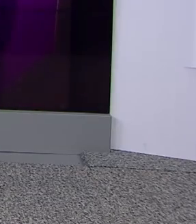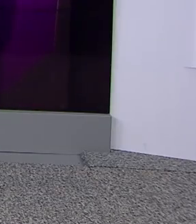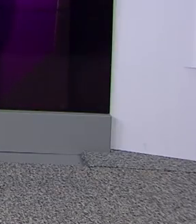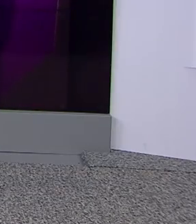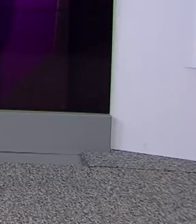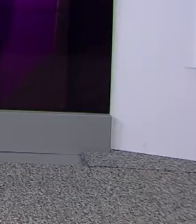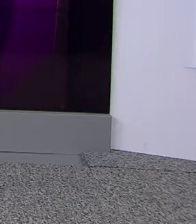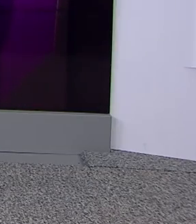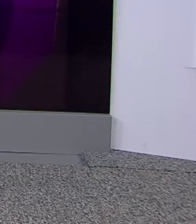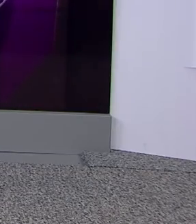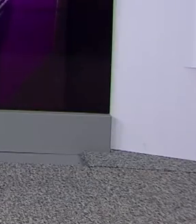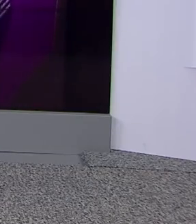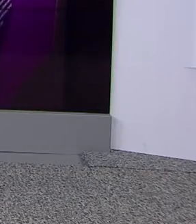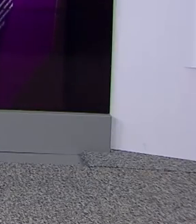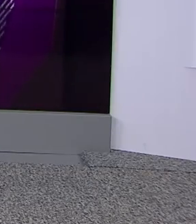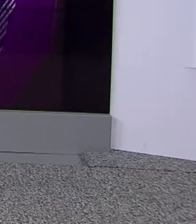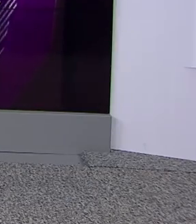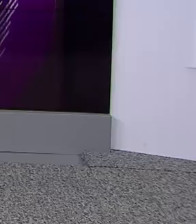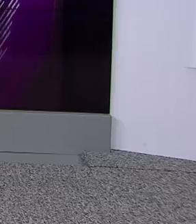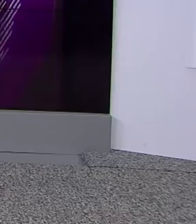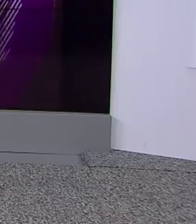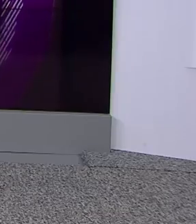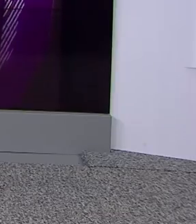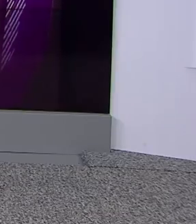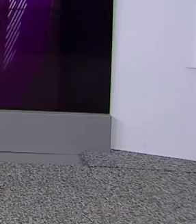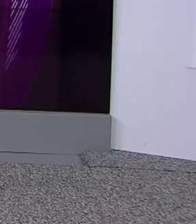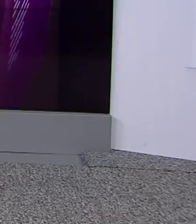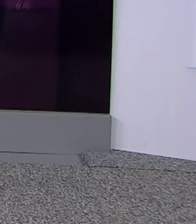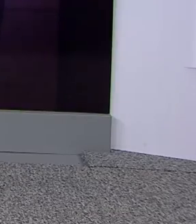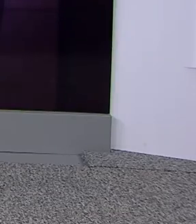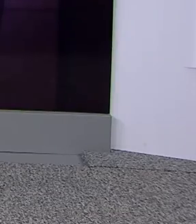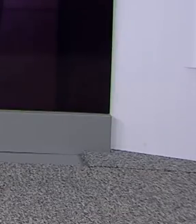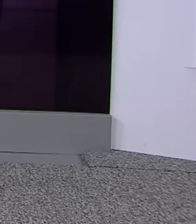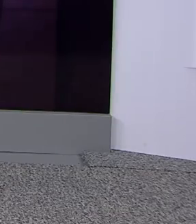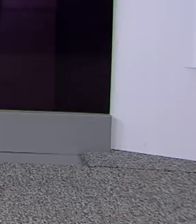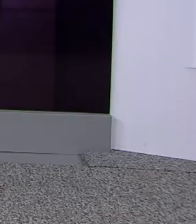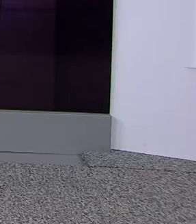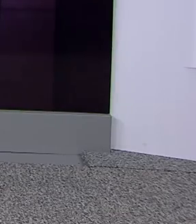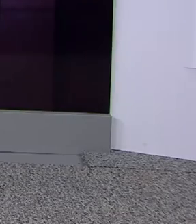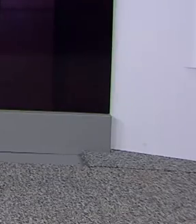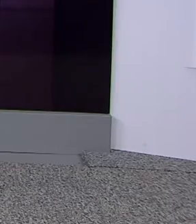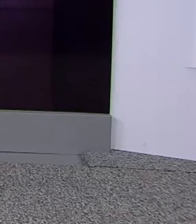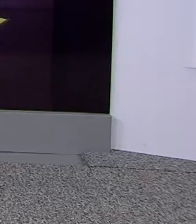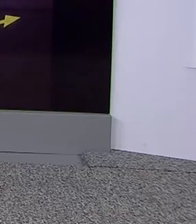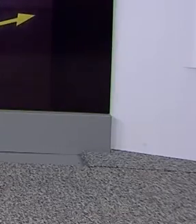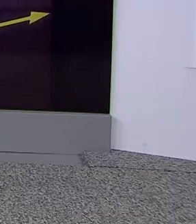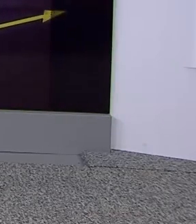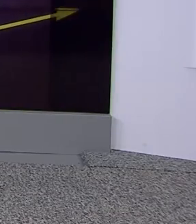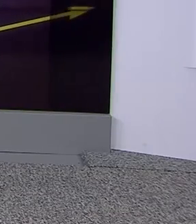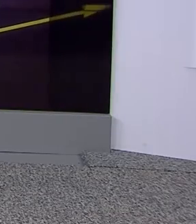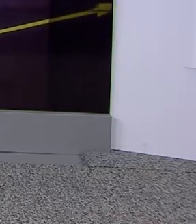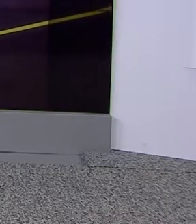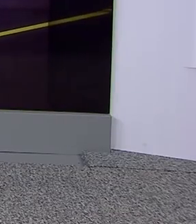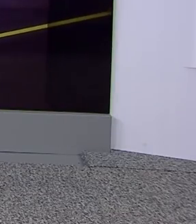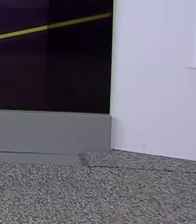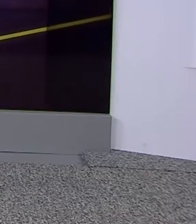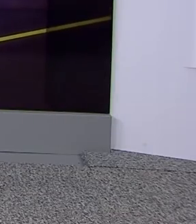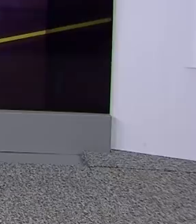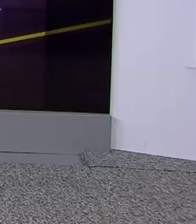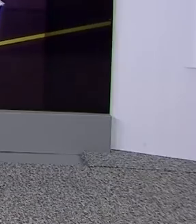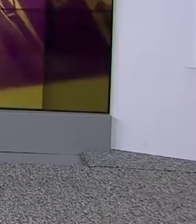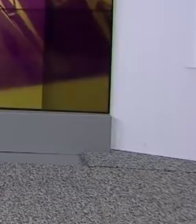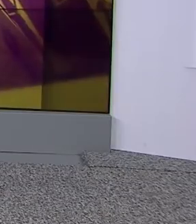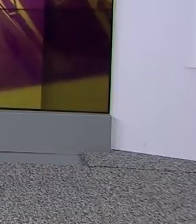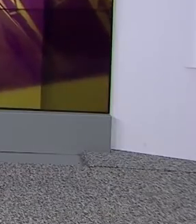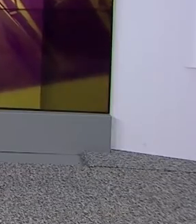uma relação histórica e cultural que une o Brasil e o Paraguai. Só que a partir de agora ele vê